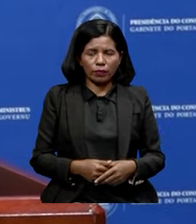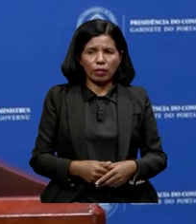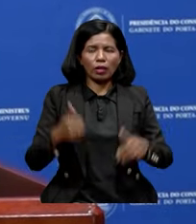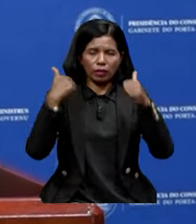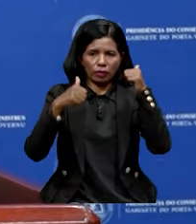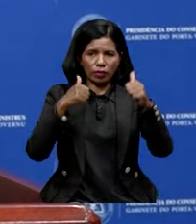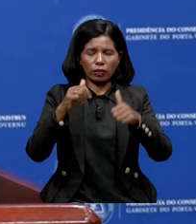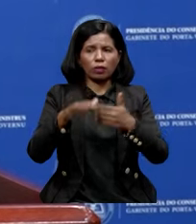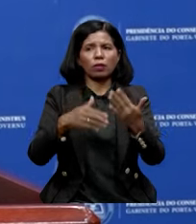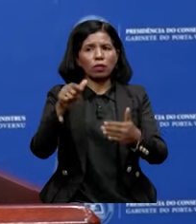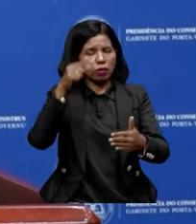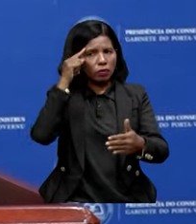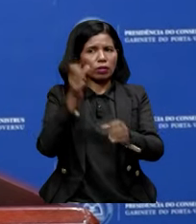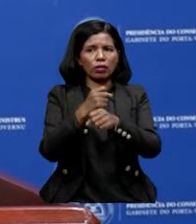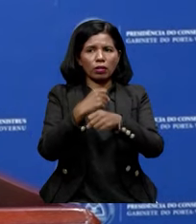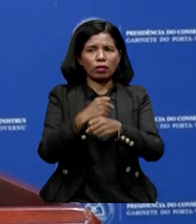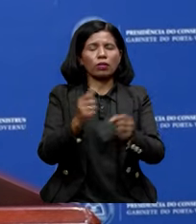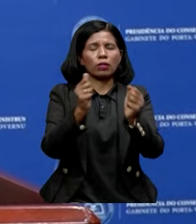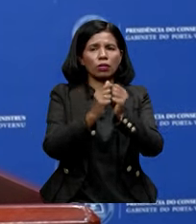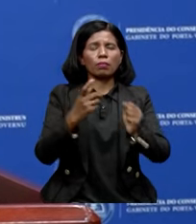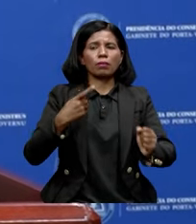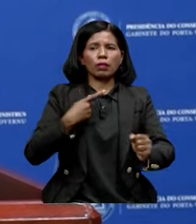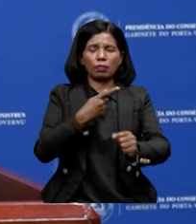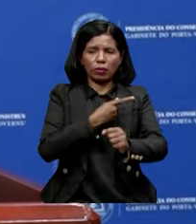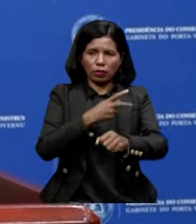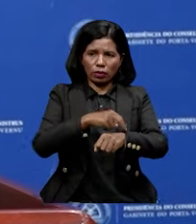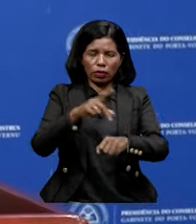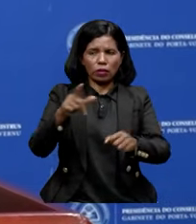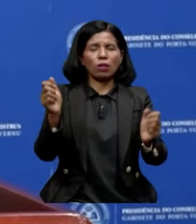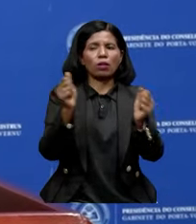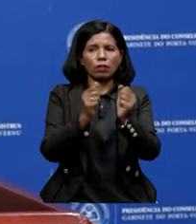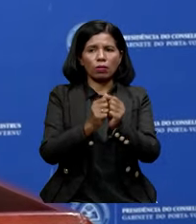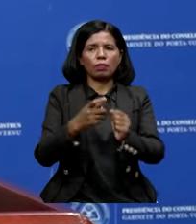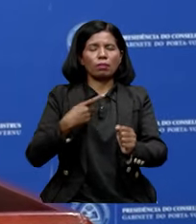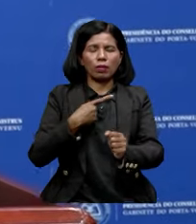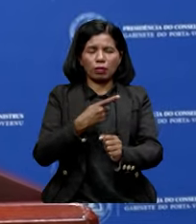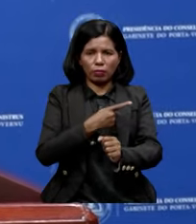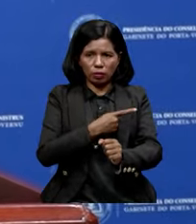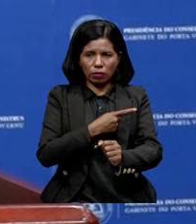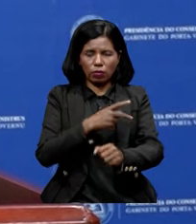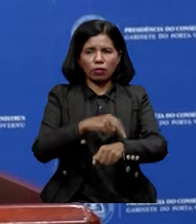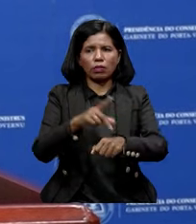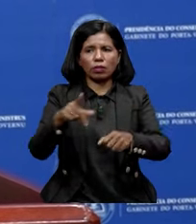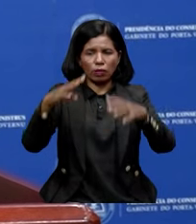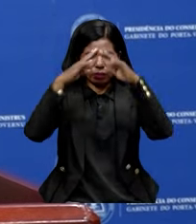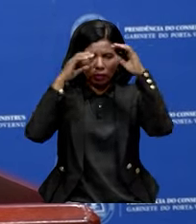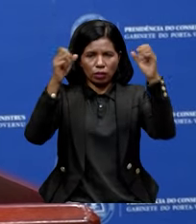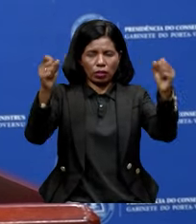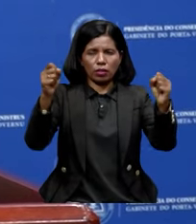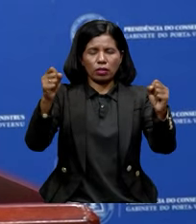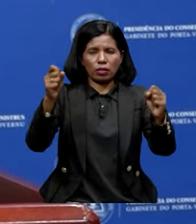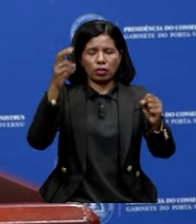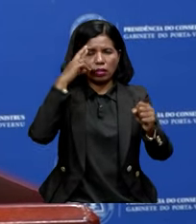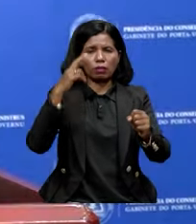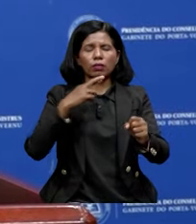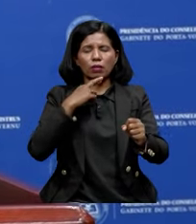atividades nebe governo halal liga ho parlamento nacional no nemos ho parlamento ho presidente da república nebe ho mai